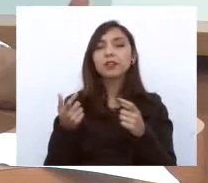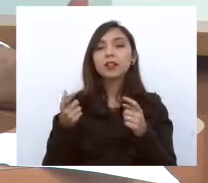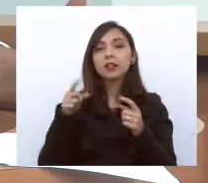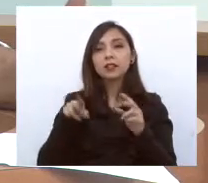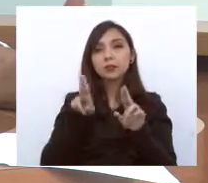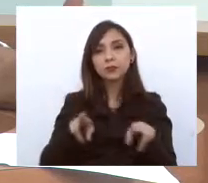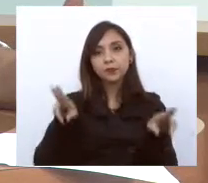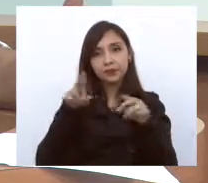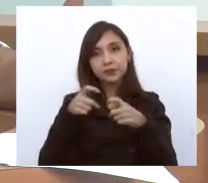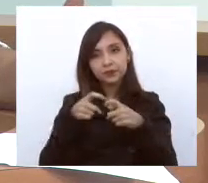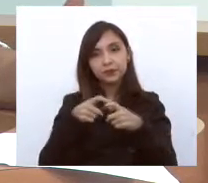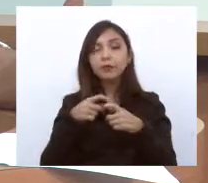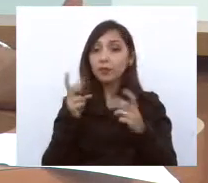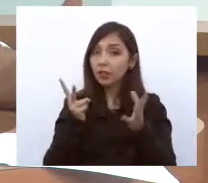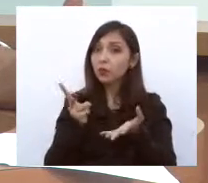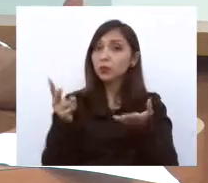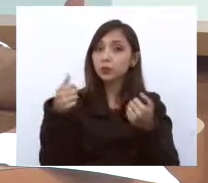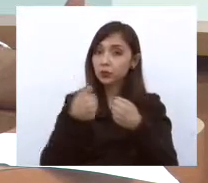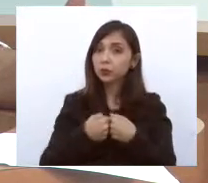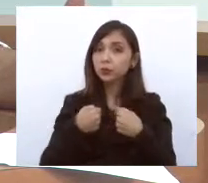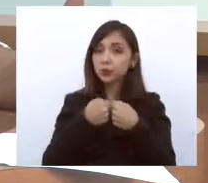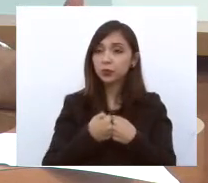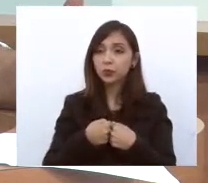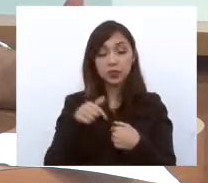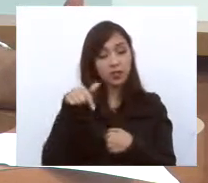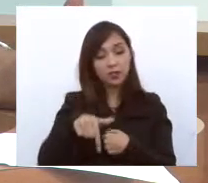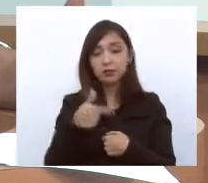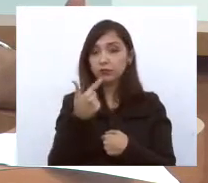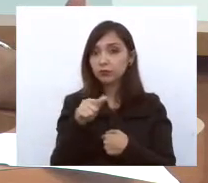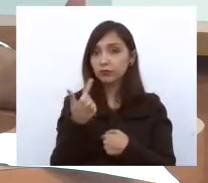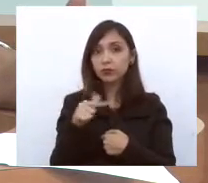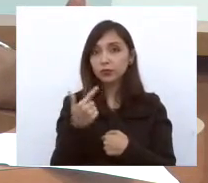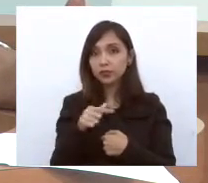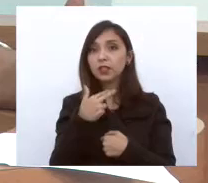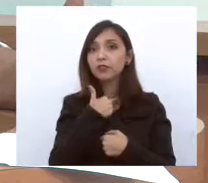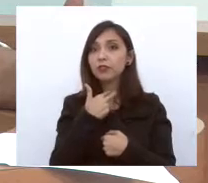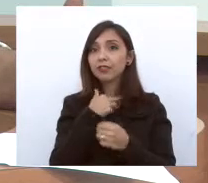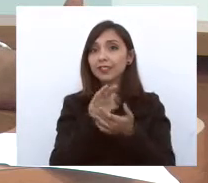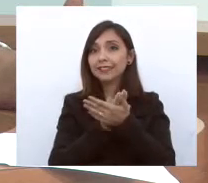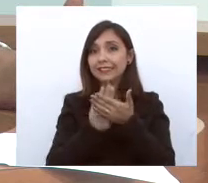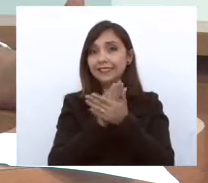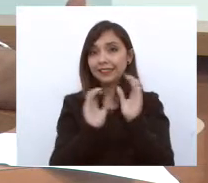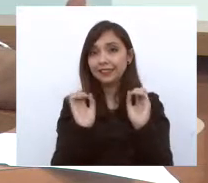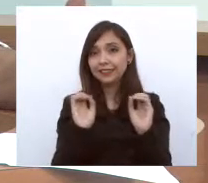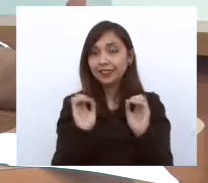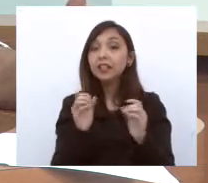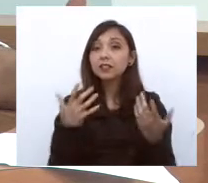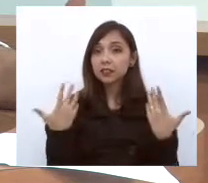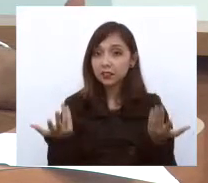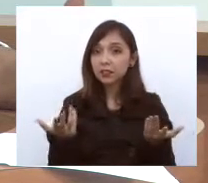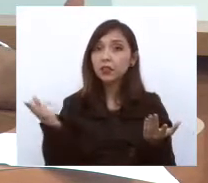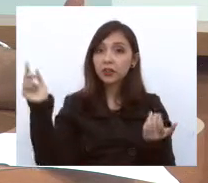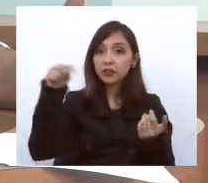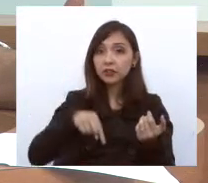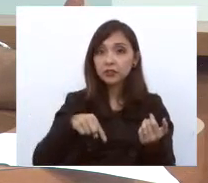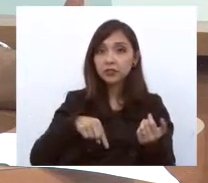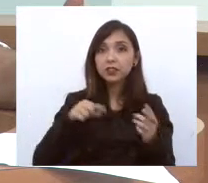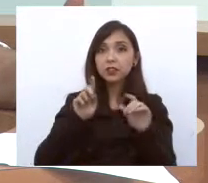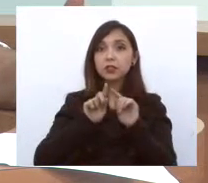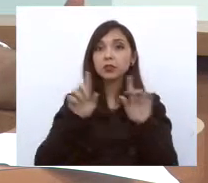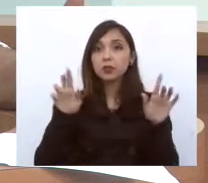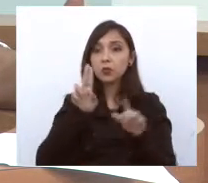pela faculdade de medicina continua. E Guarulhos não tem nenhuma vaga de faculdade de medicina. Então veio para Guarulhos a